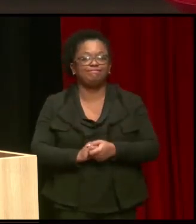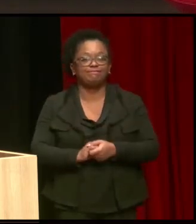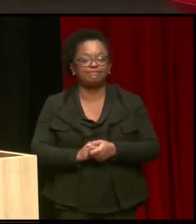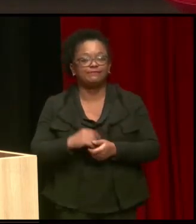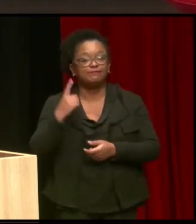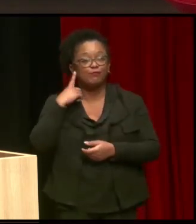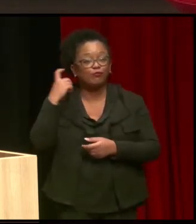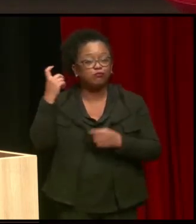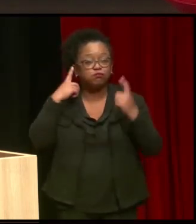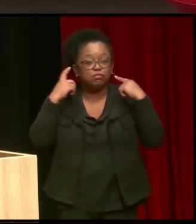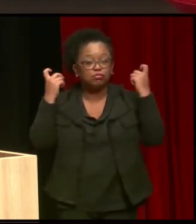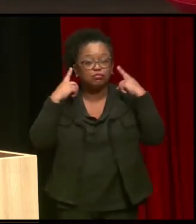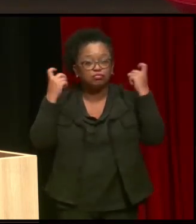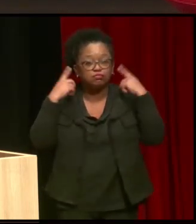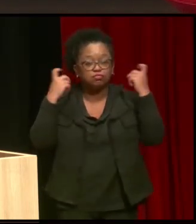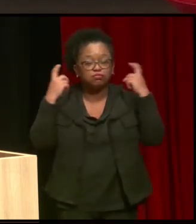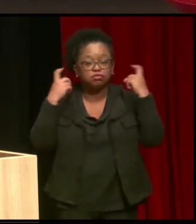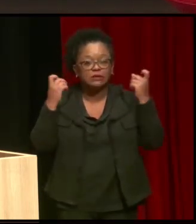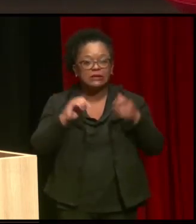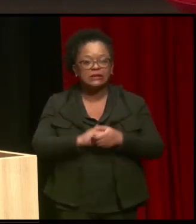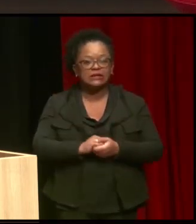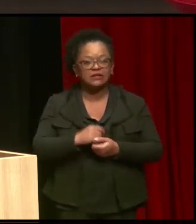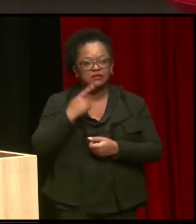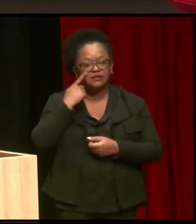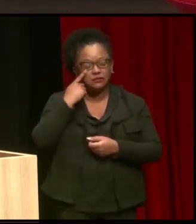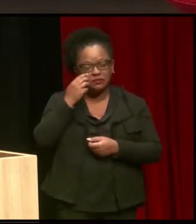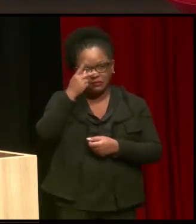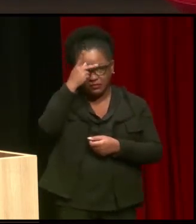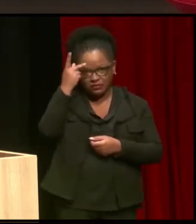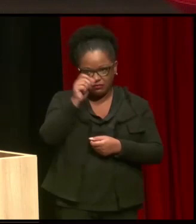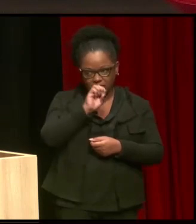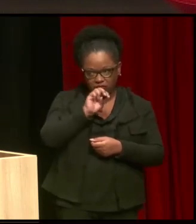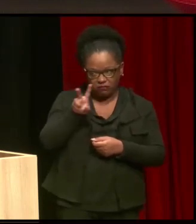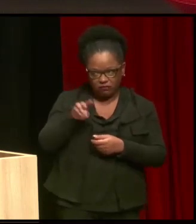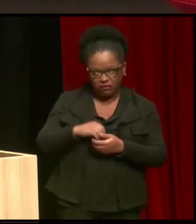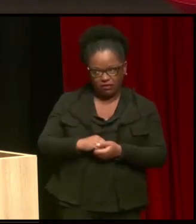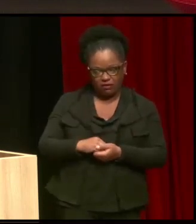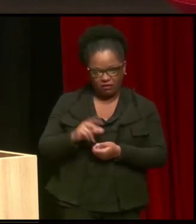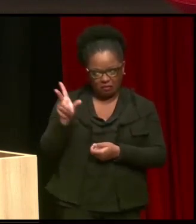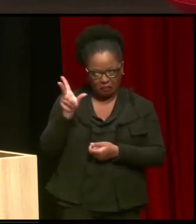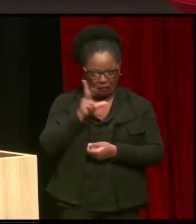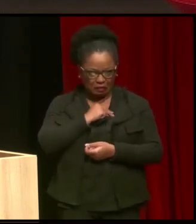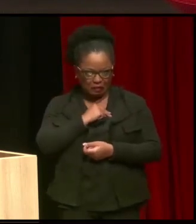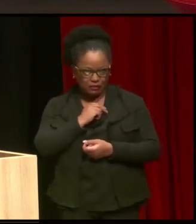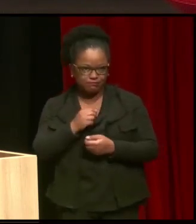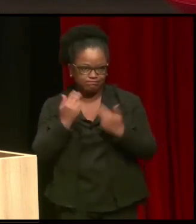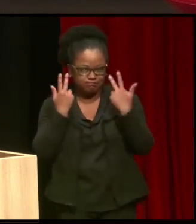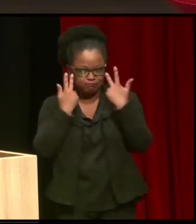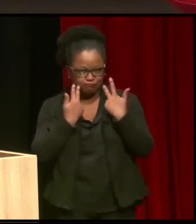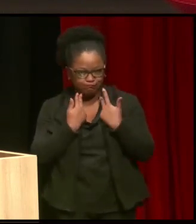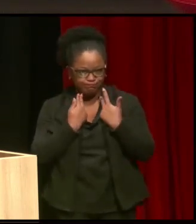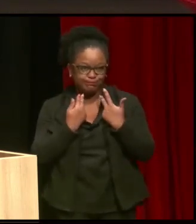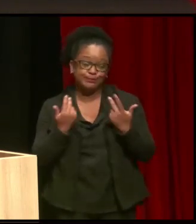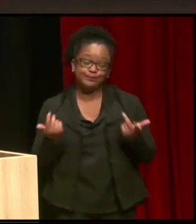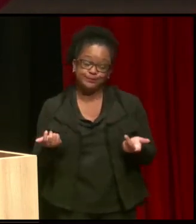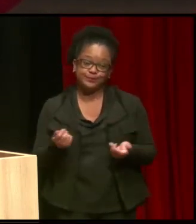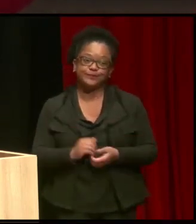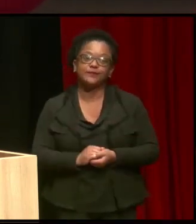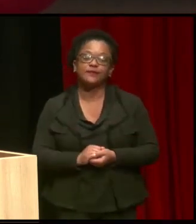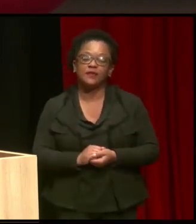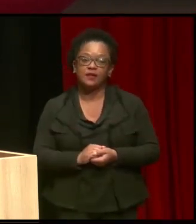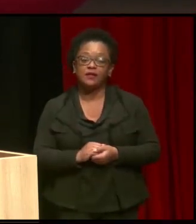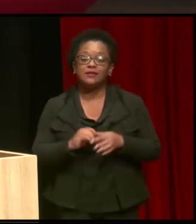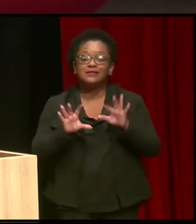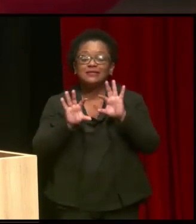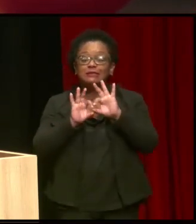barulho. Aí o pessoal começa, sabe? Então, é exatamente isso que ela está falando aqui, ó. Né? Essas